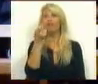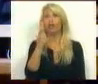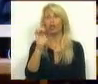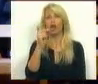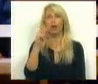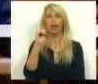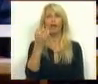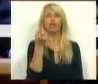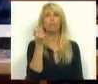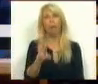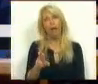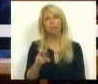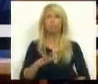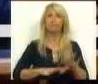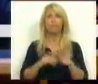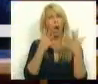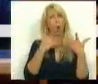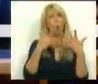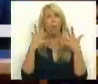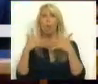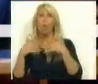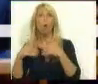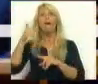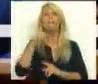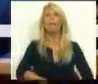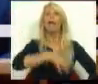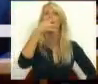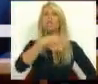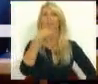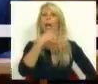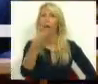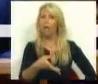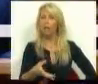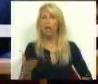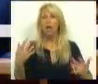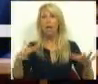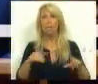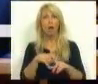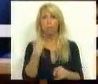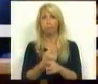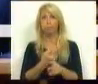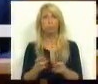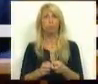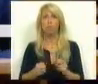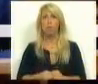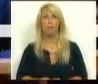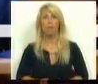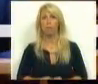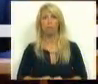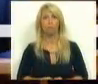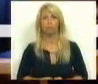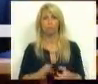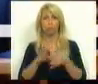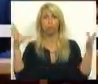proporciona equações todas muito bem explicadas mas persistem com um pequeno problema é que não acertam com a